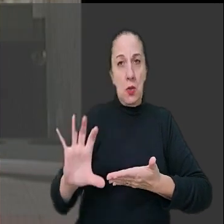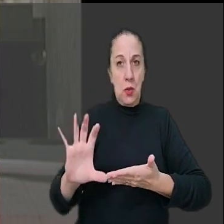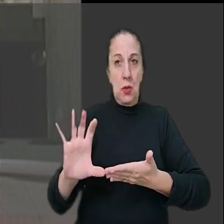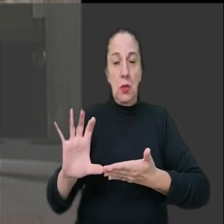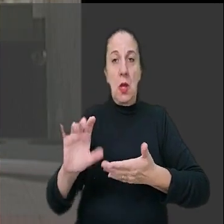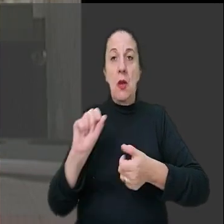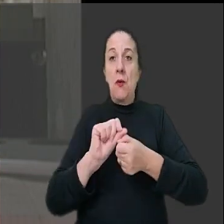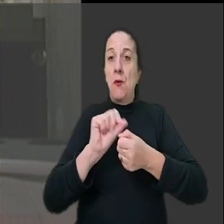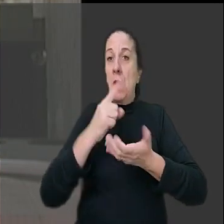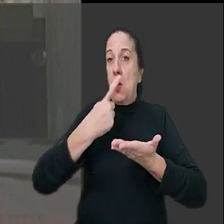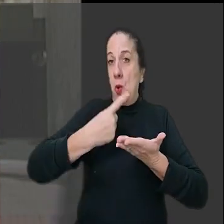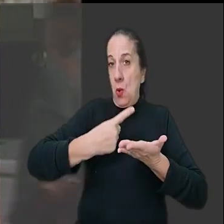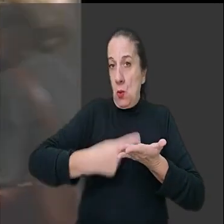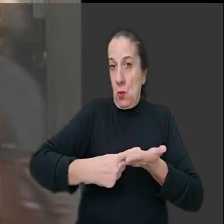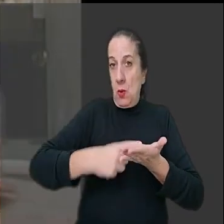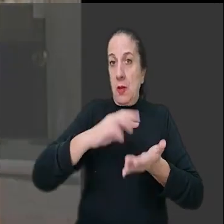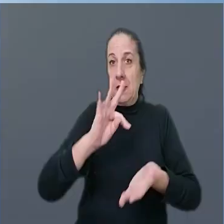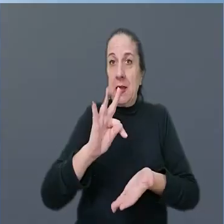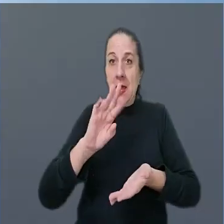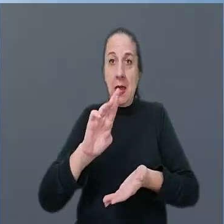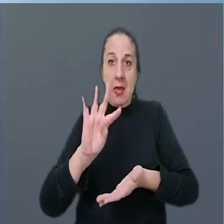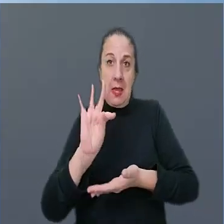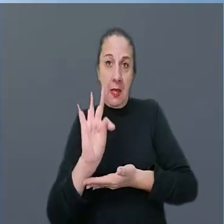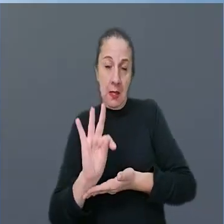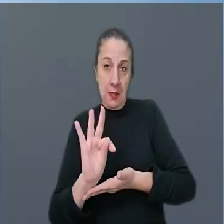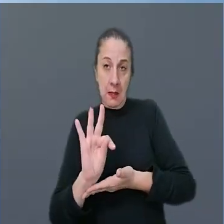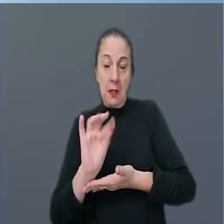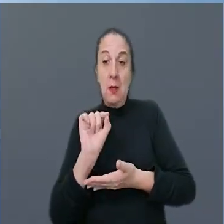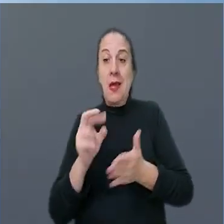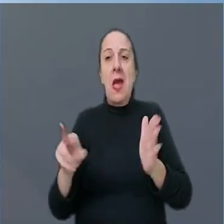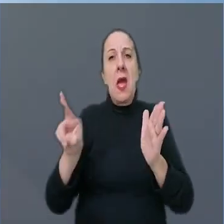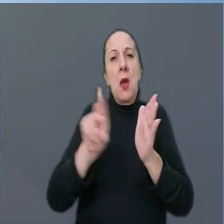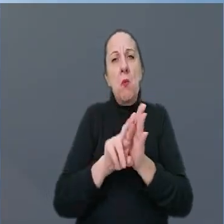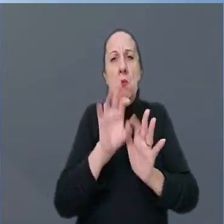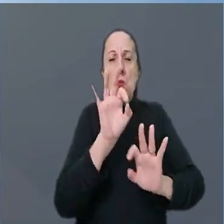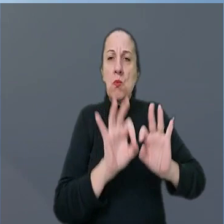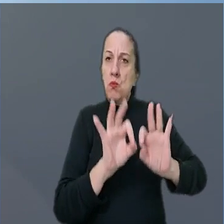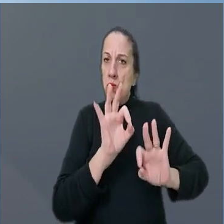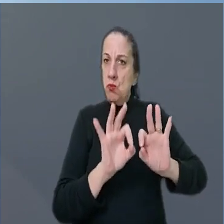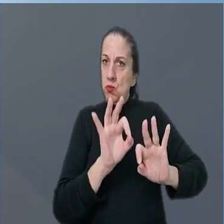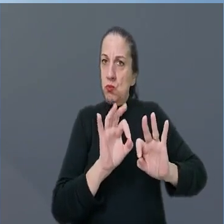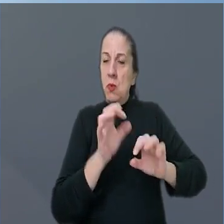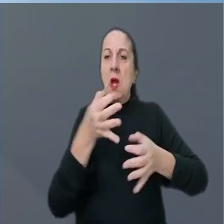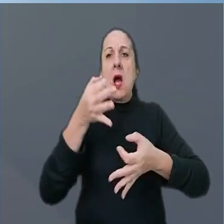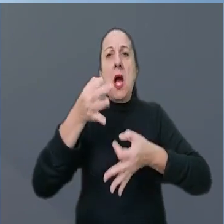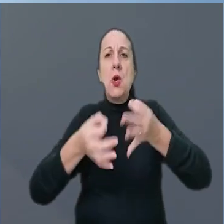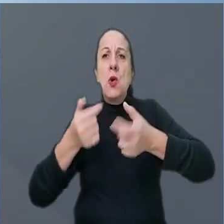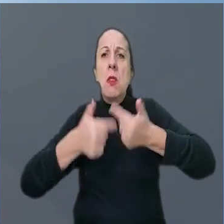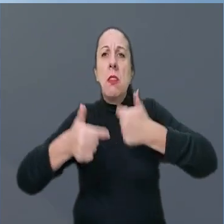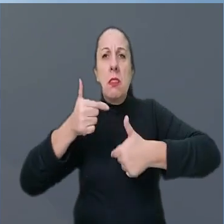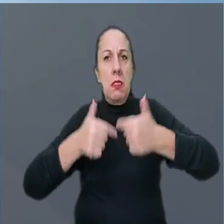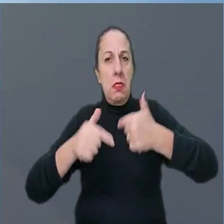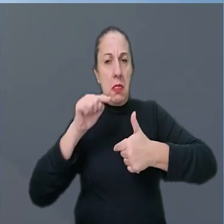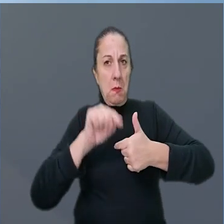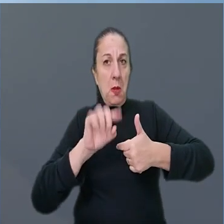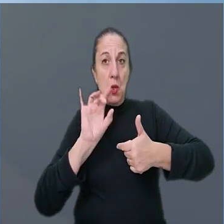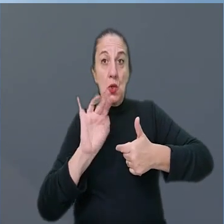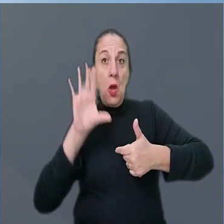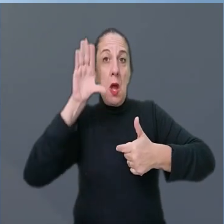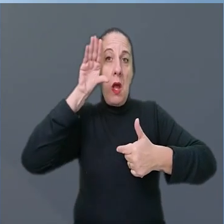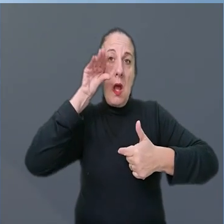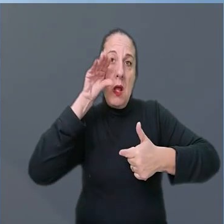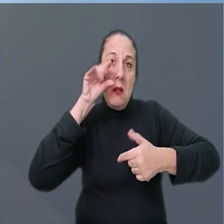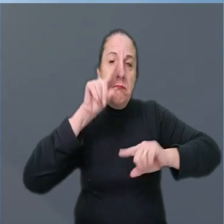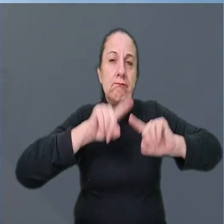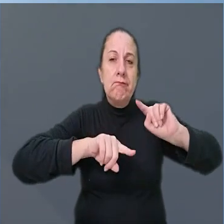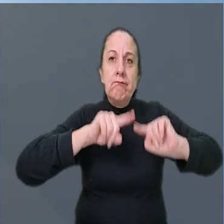havia rejeitado a homologação do acordo. O TRT entendeu que, no caso de recuperação judicial, caberia à Justiça do